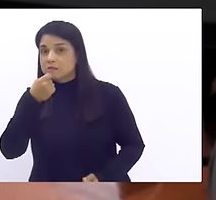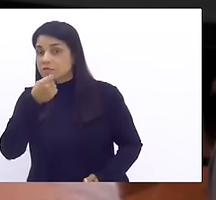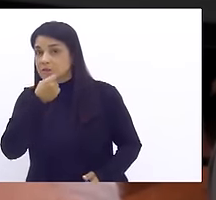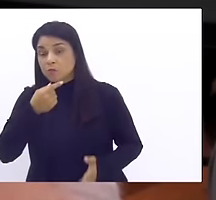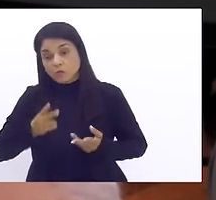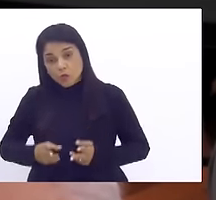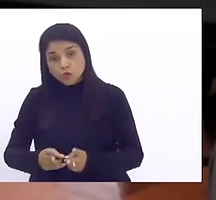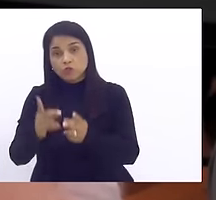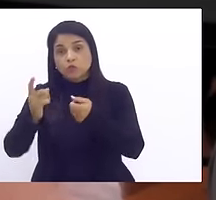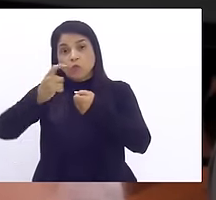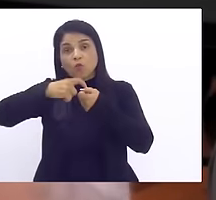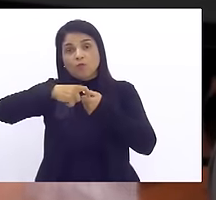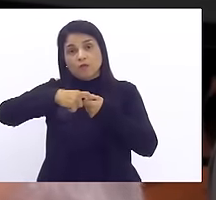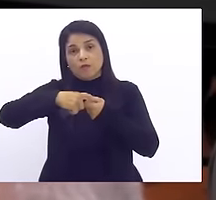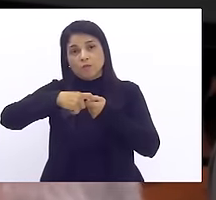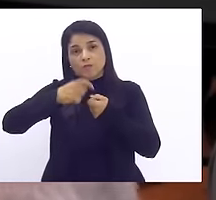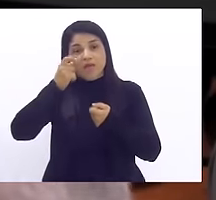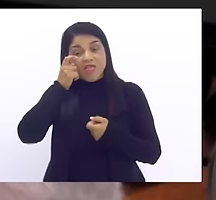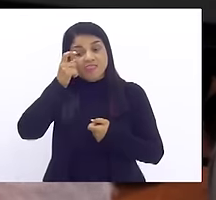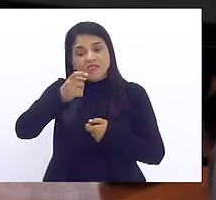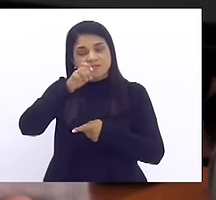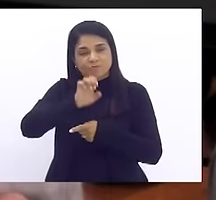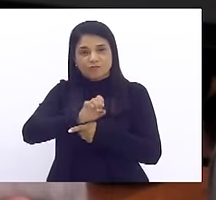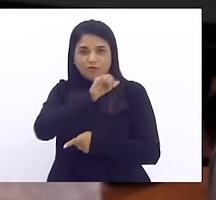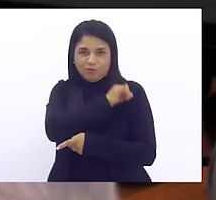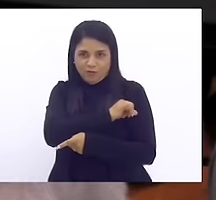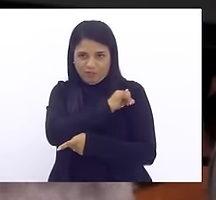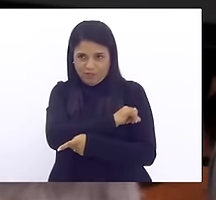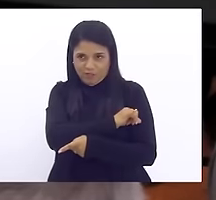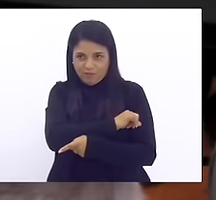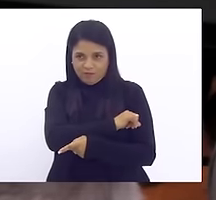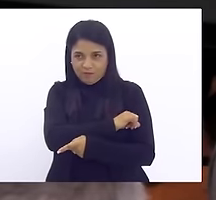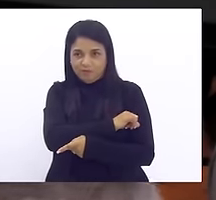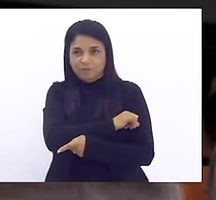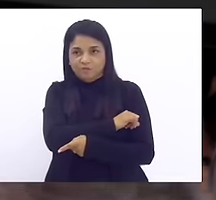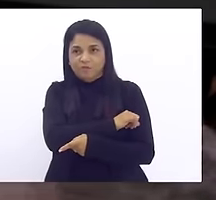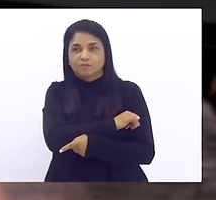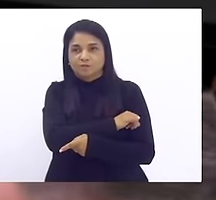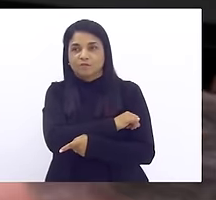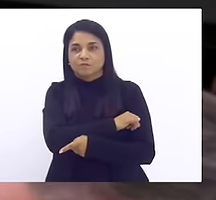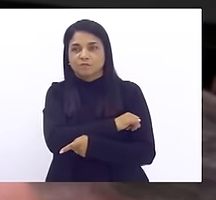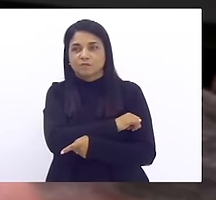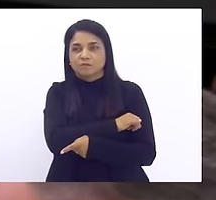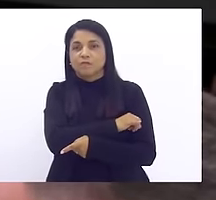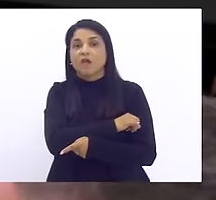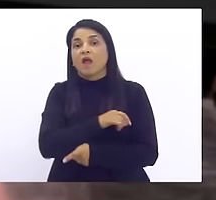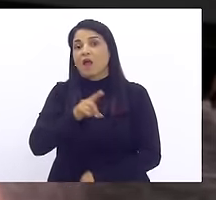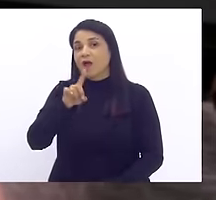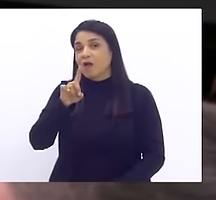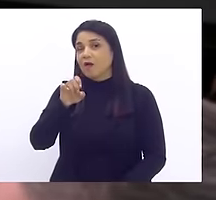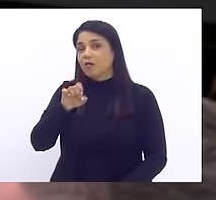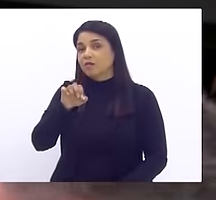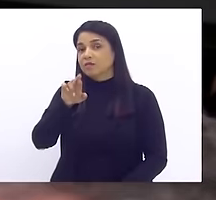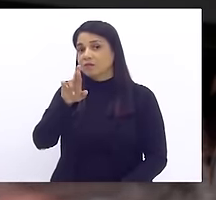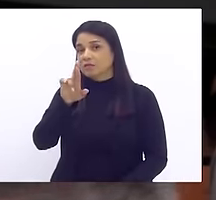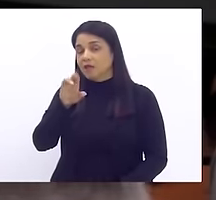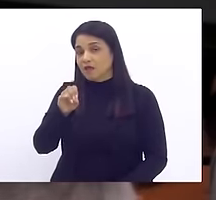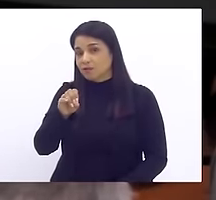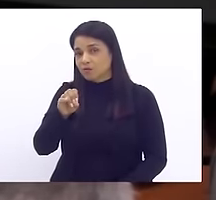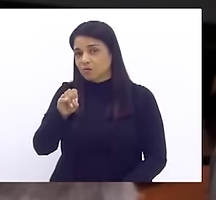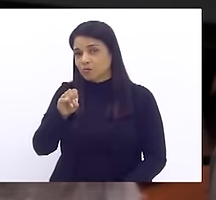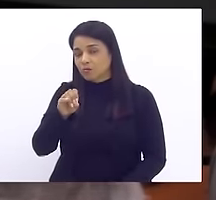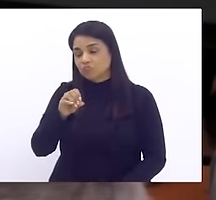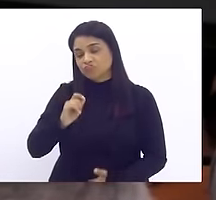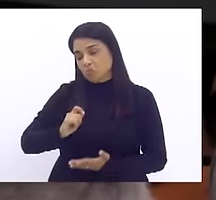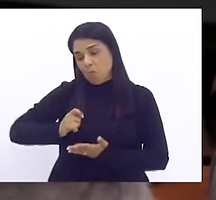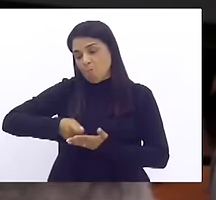o convênio é interessante para o estado do Rio de Janeiro inclusive aí falar não tem custo